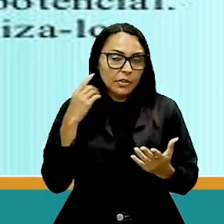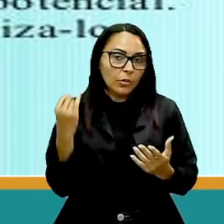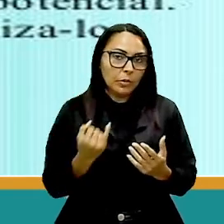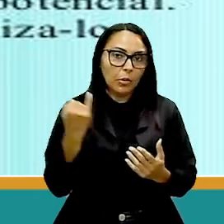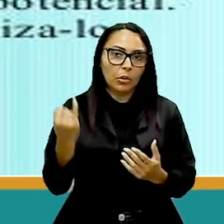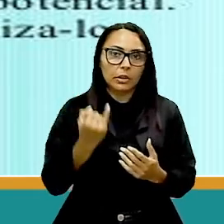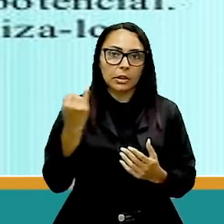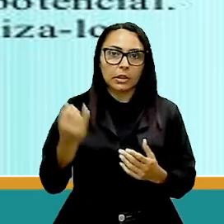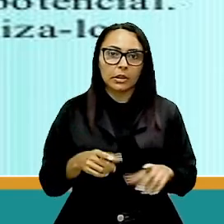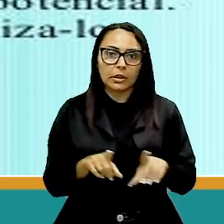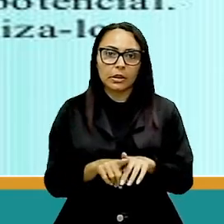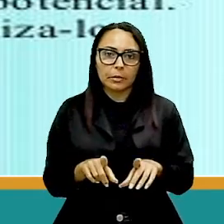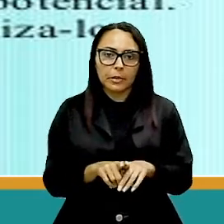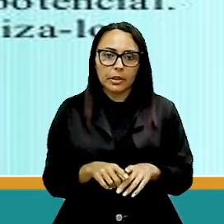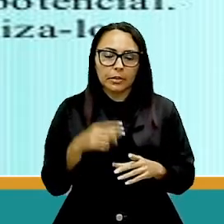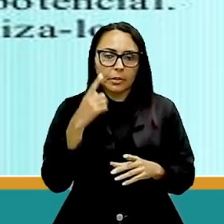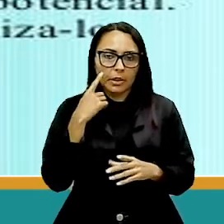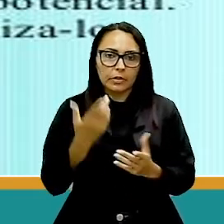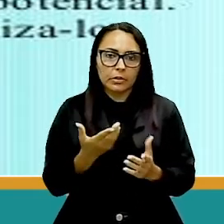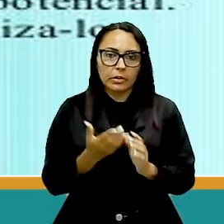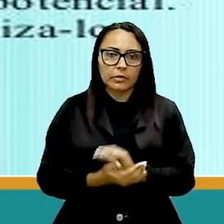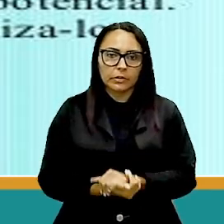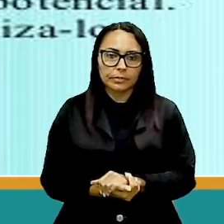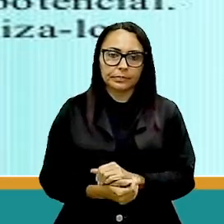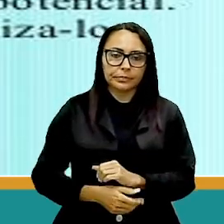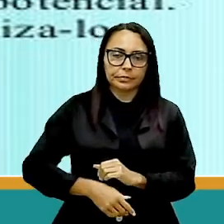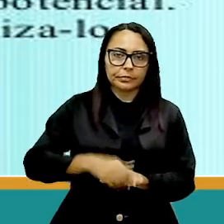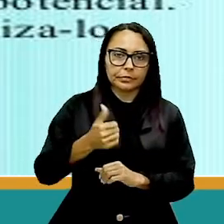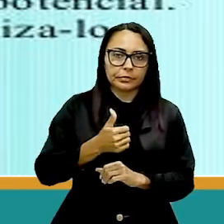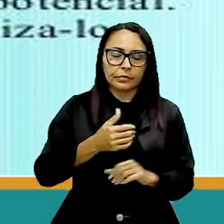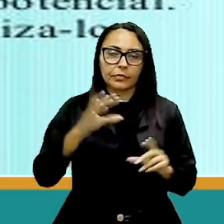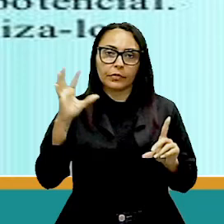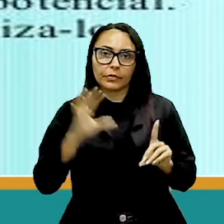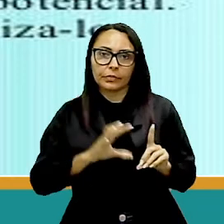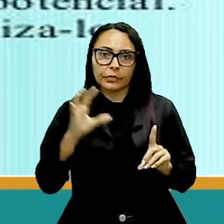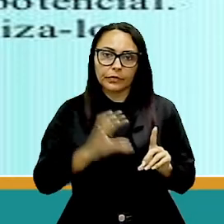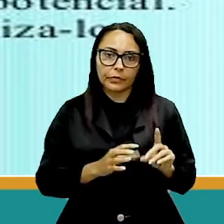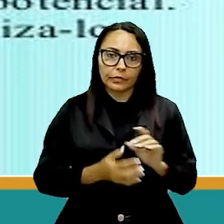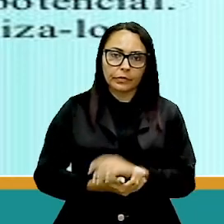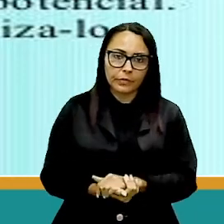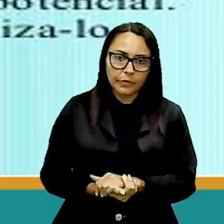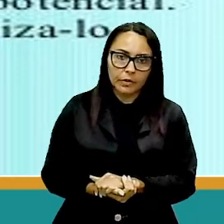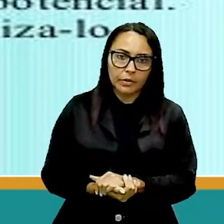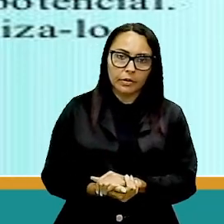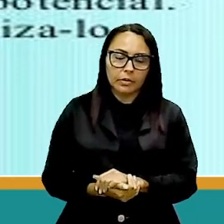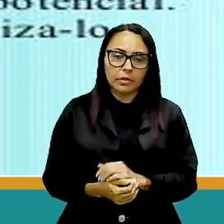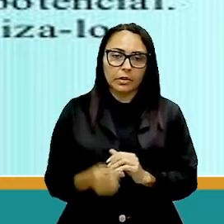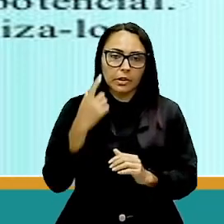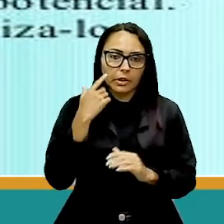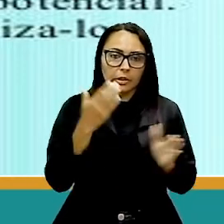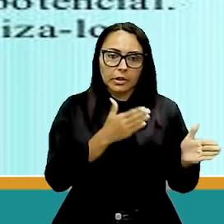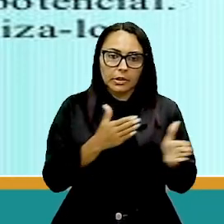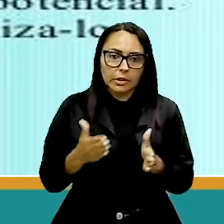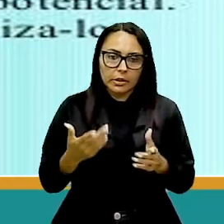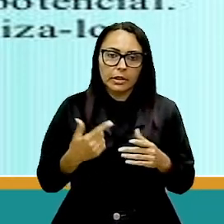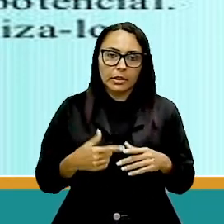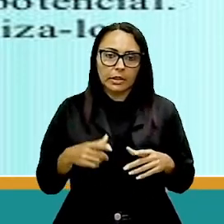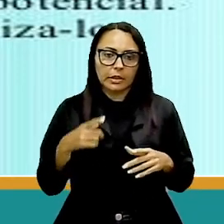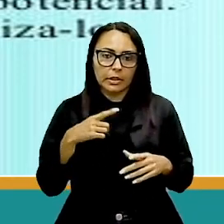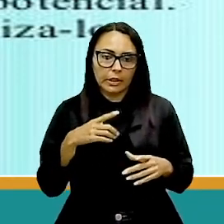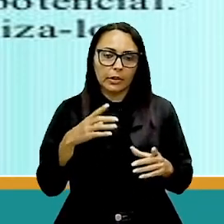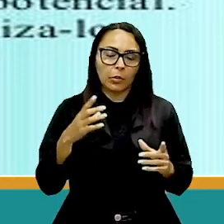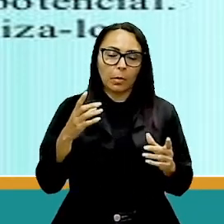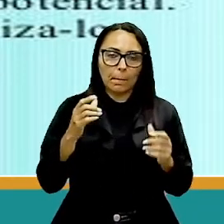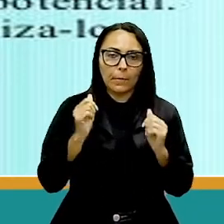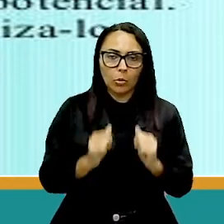vamos chamar de palavras-chave. Primeiro, influência. Aquele que lidera tem o poder de